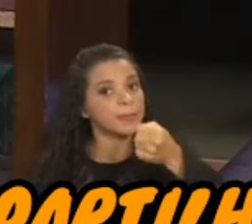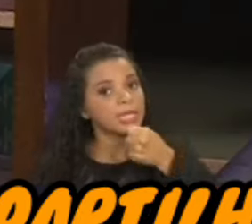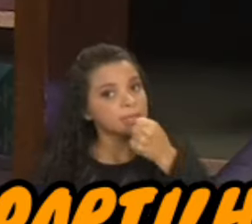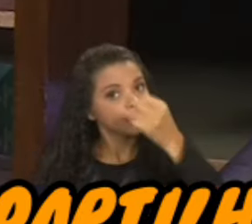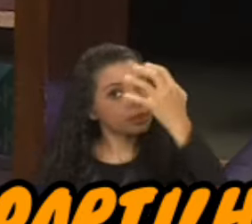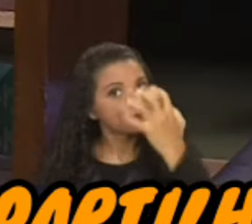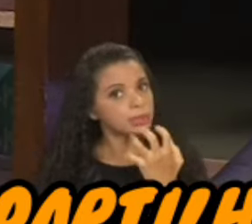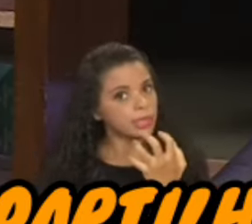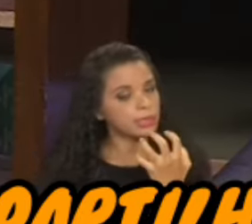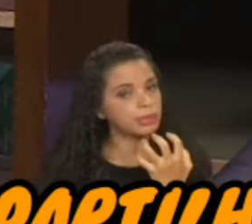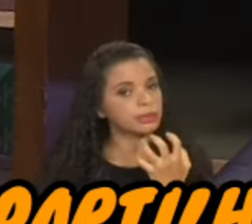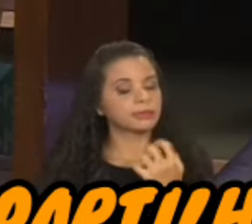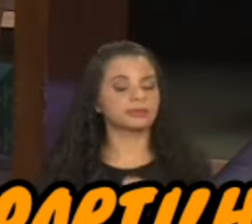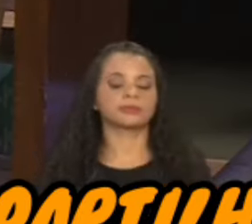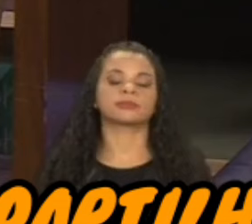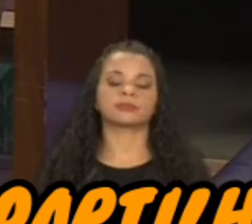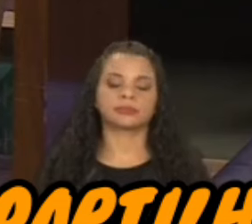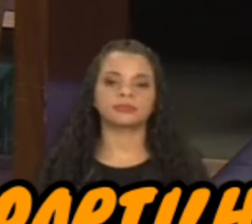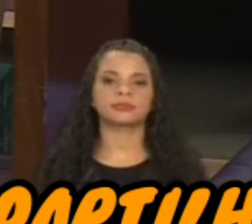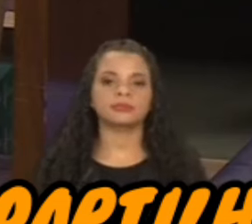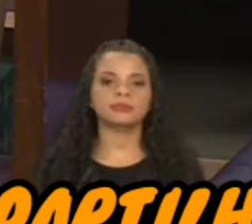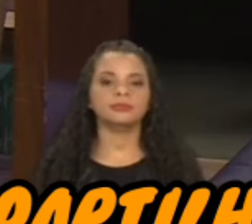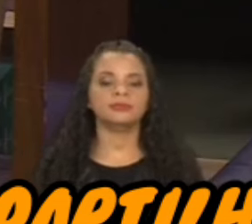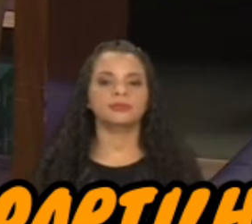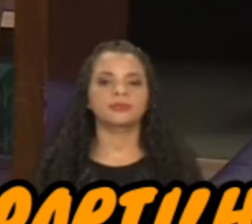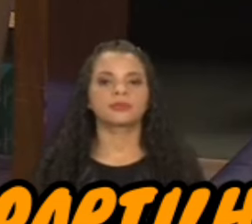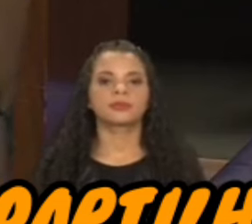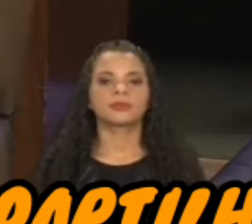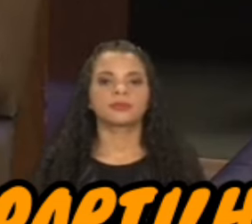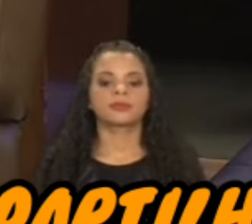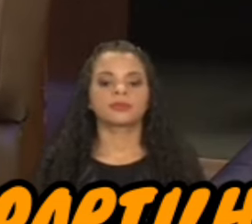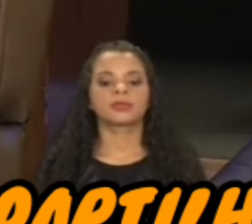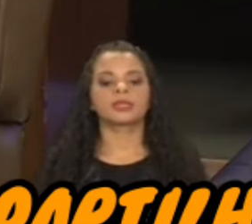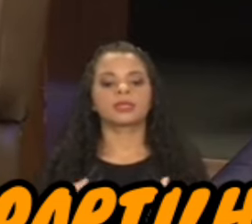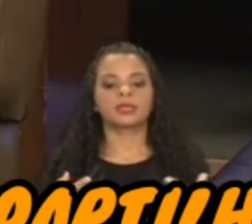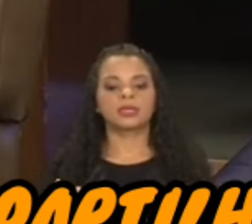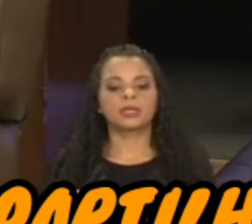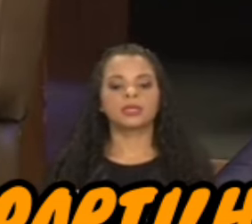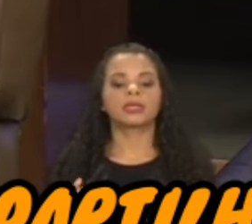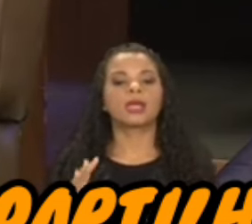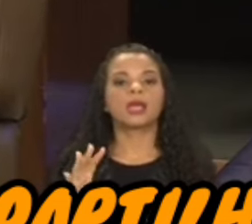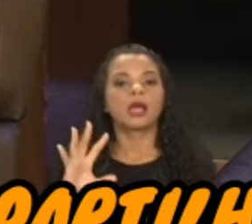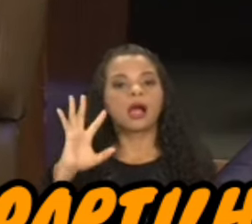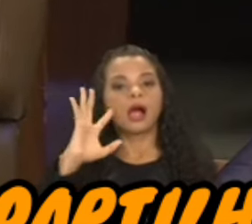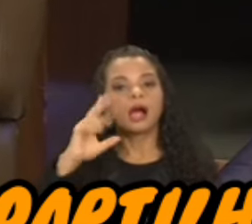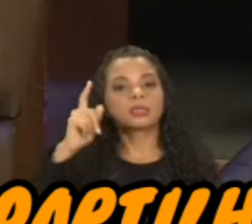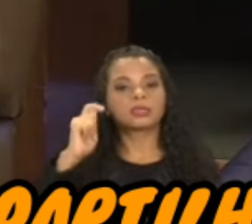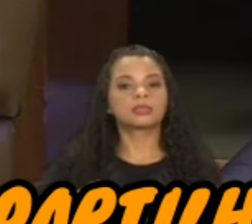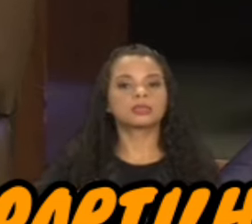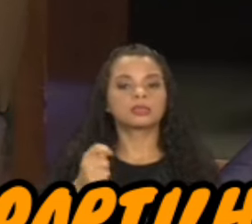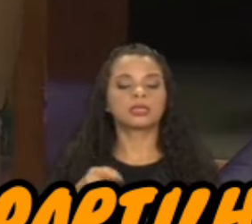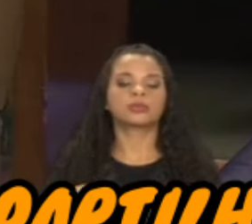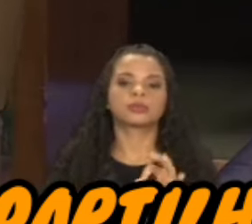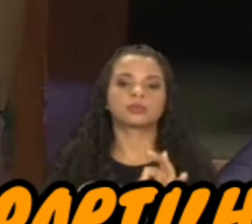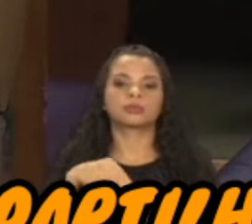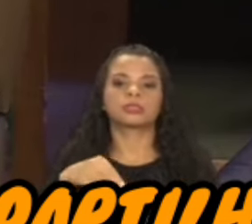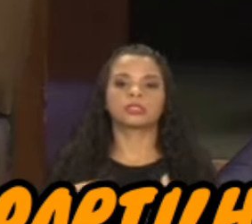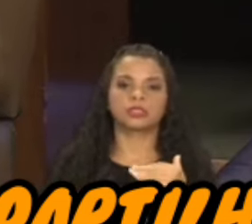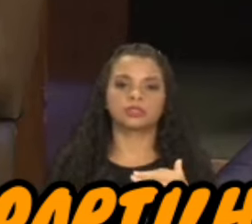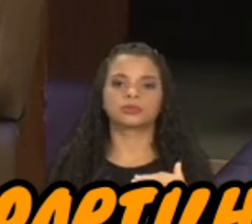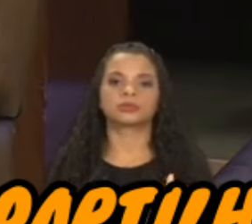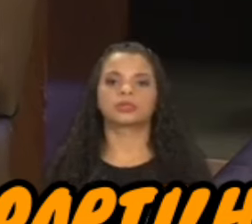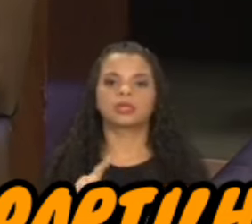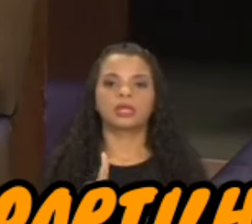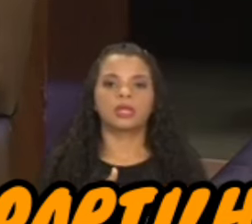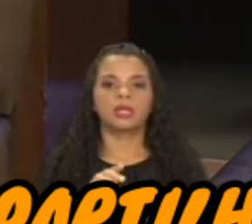pai, vida de bolsonarista não é bagulho fácil não, tá ligado? Independente de qualquer coisa. Mesmo, mas também